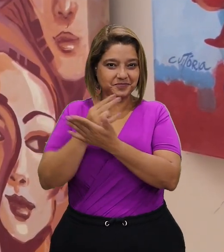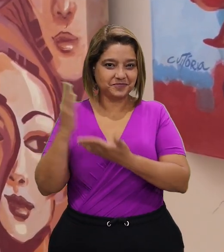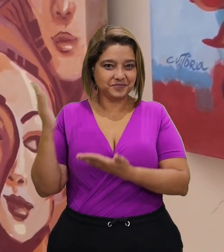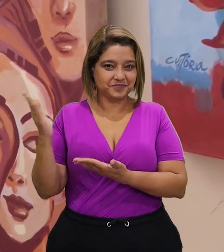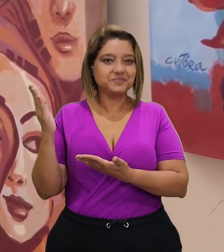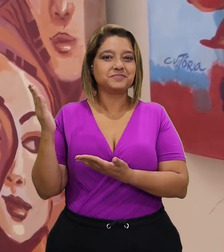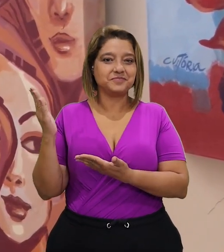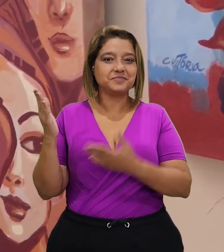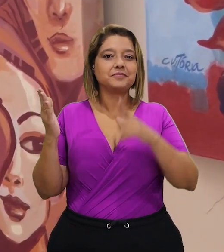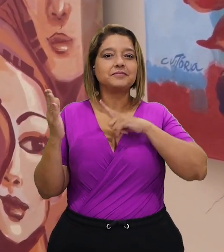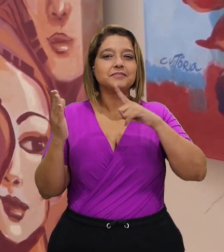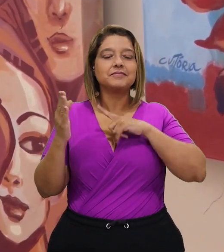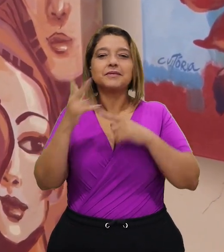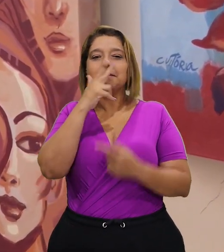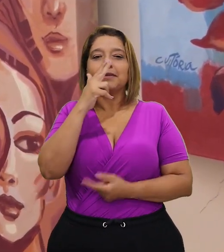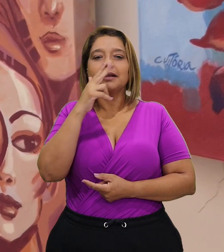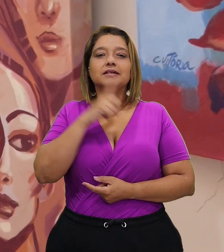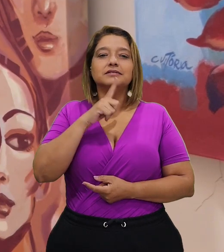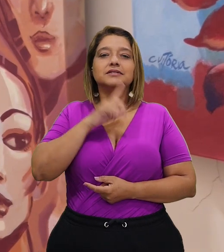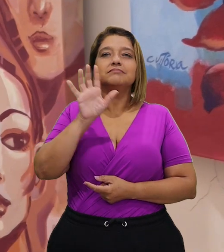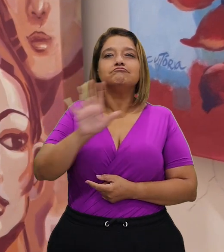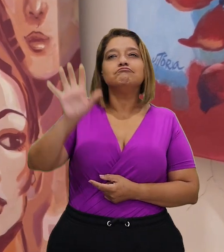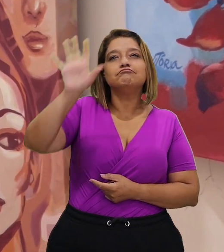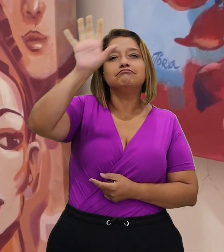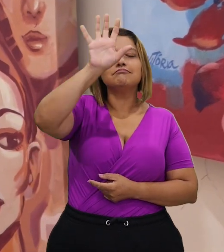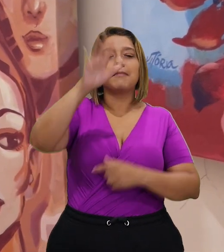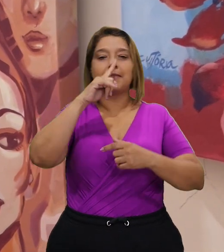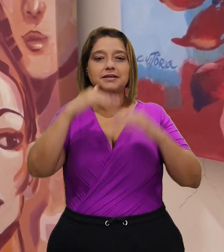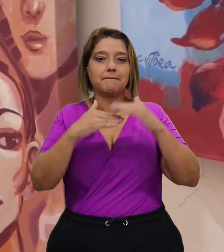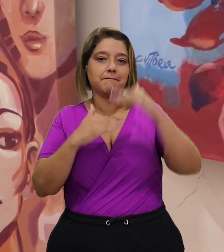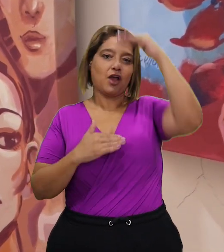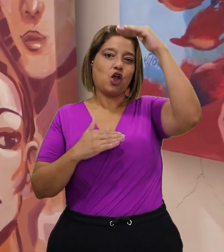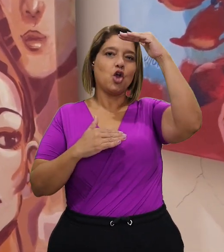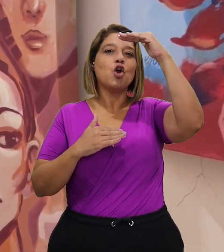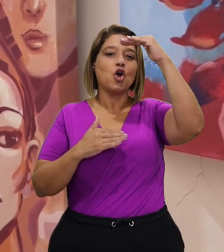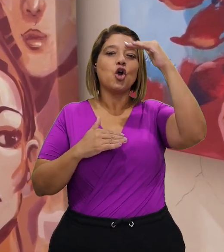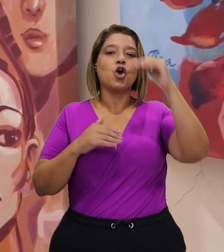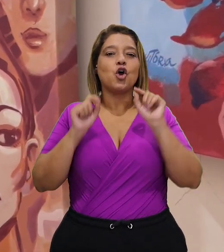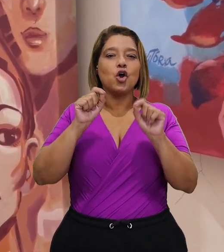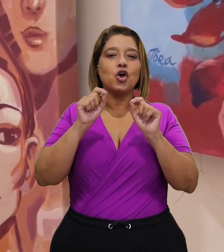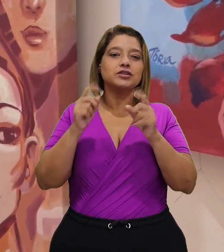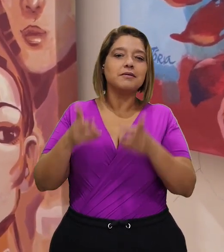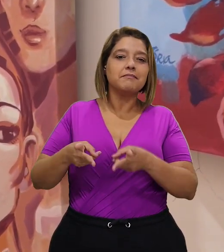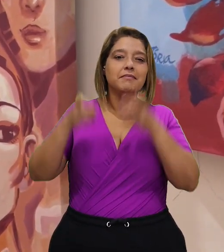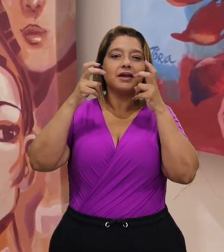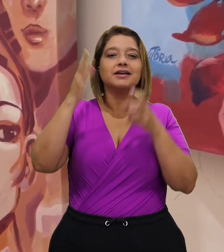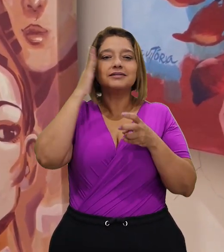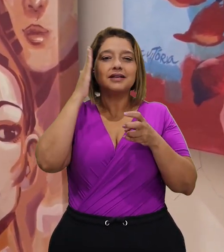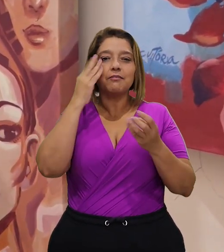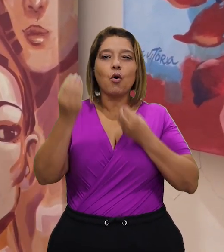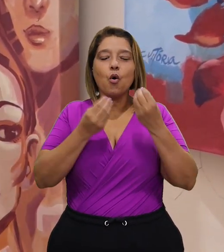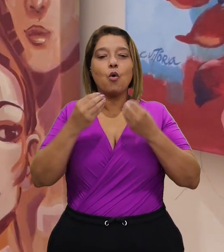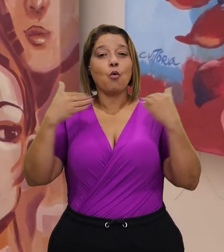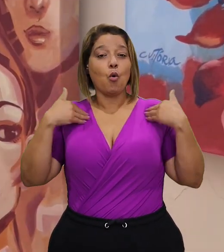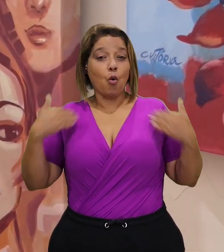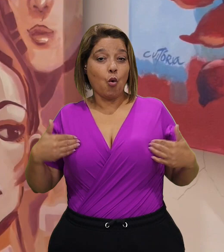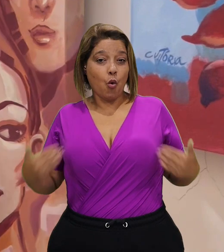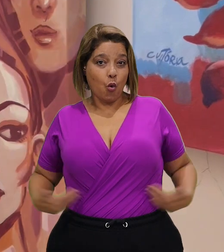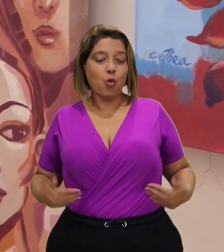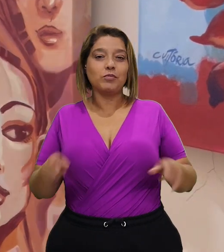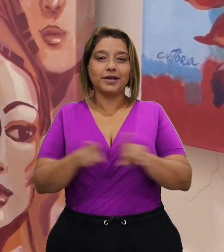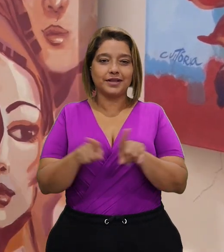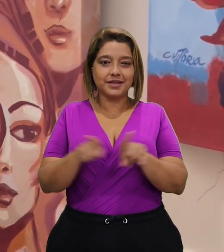mostrar para vocês esse trabalho, falar um pouquinho dele, né? É um trabalho que eu gosto muito. Ele tem aqui uma figura